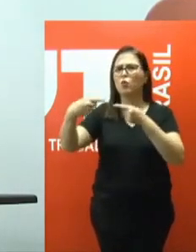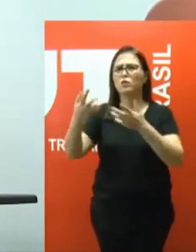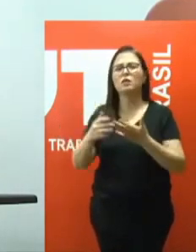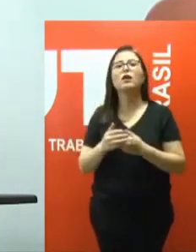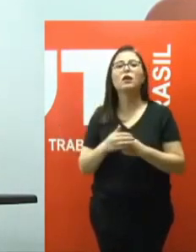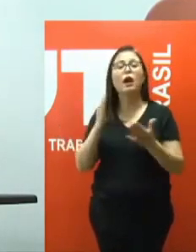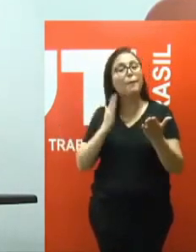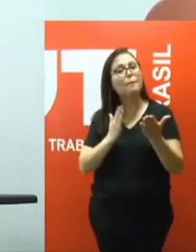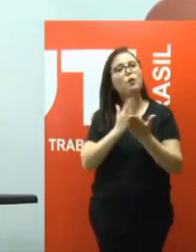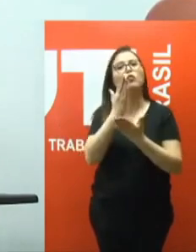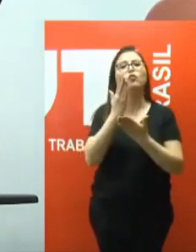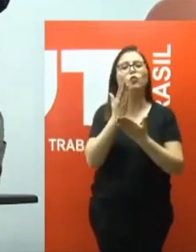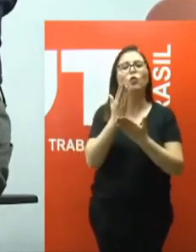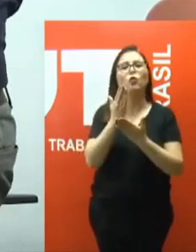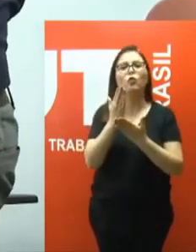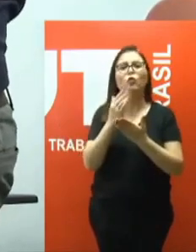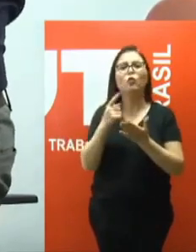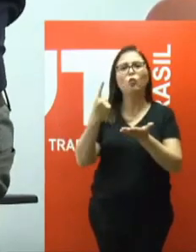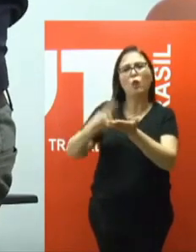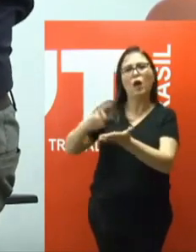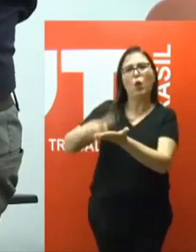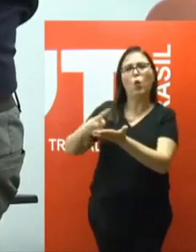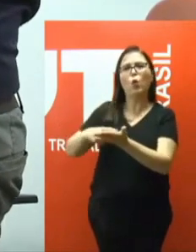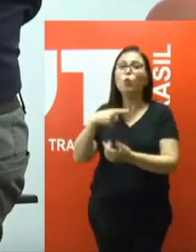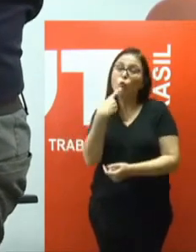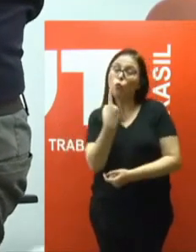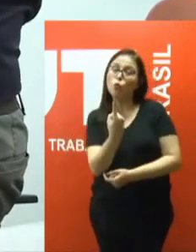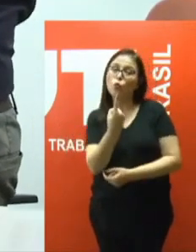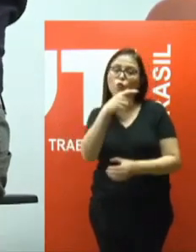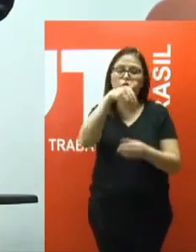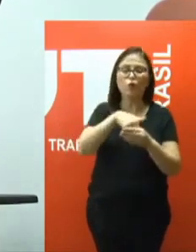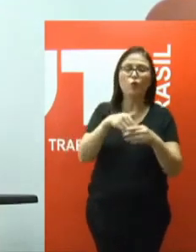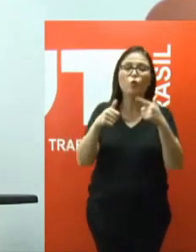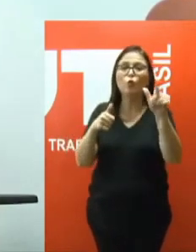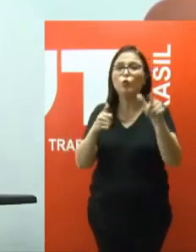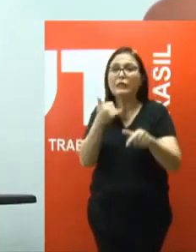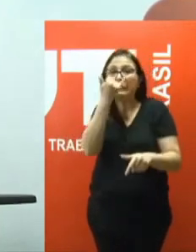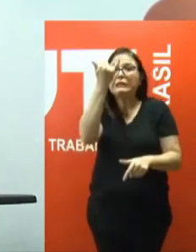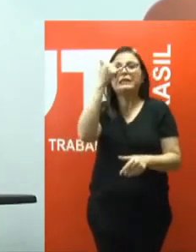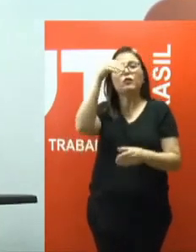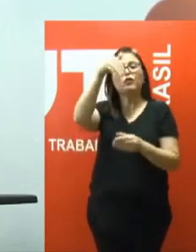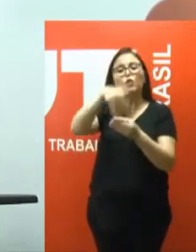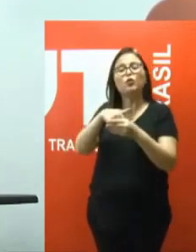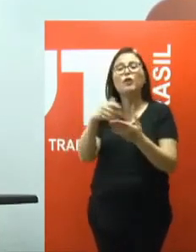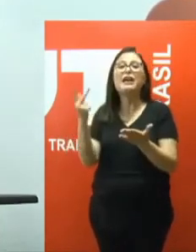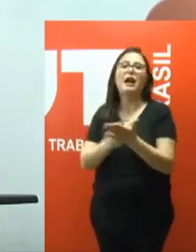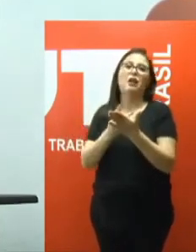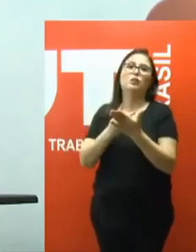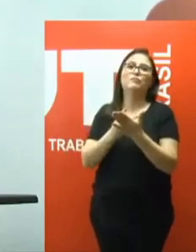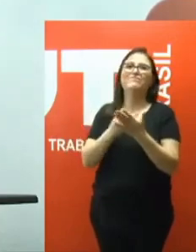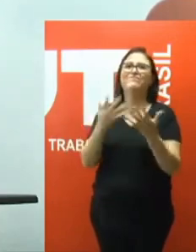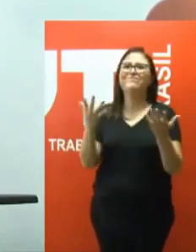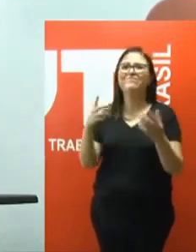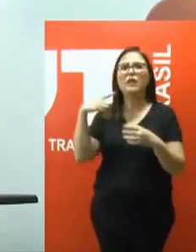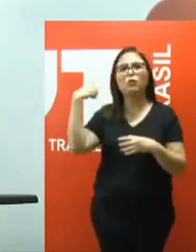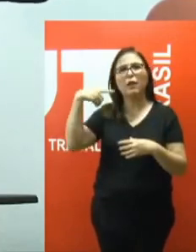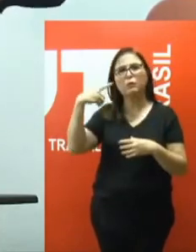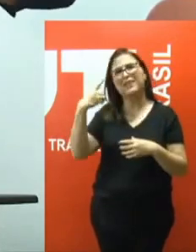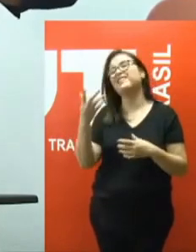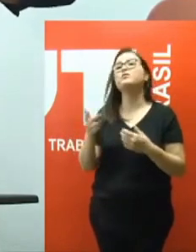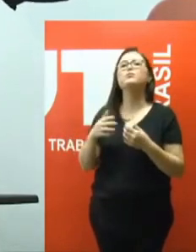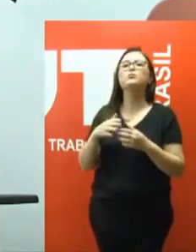acordo, né? Por um voto e porque um deputado votou errado, né? Ele votou errado e aprovou a reforma por um